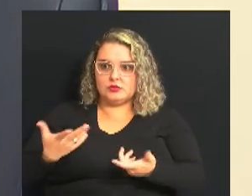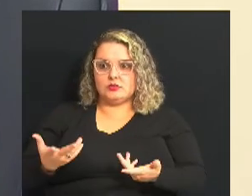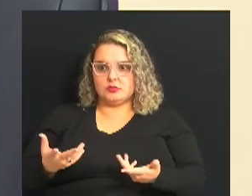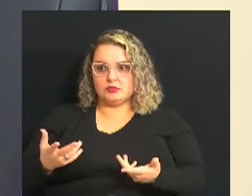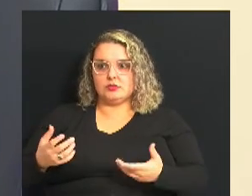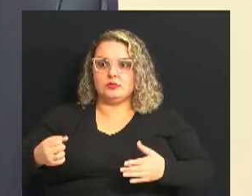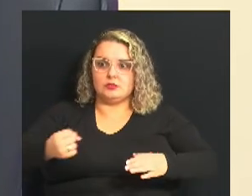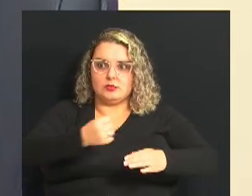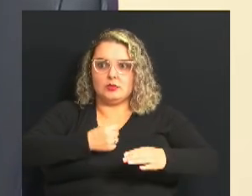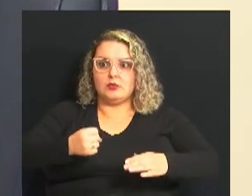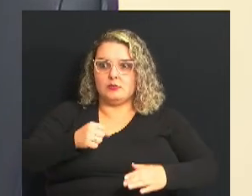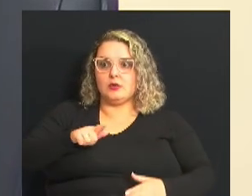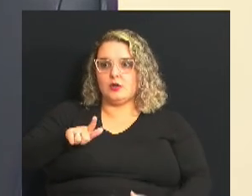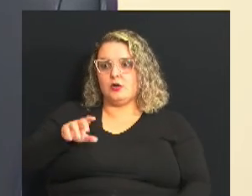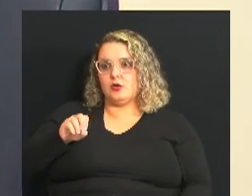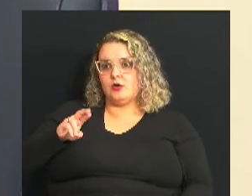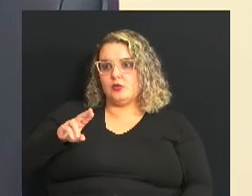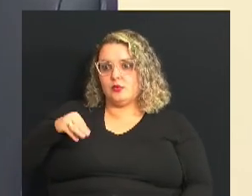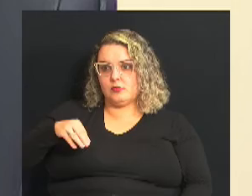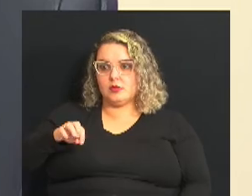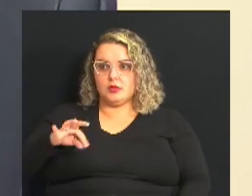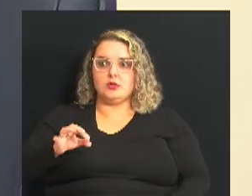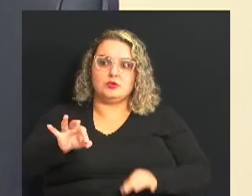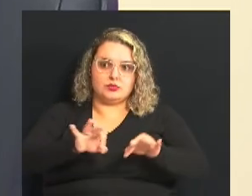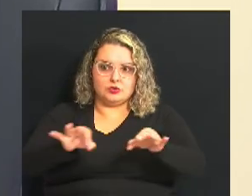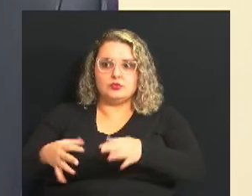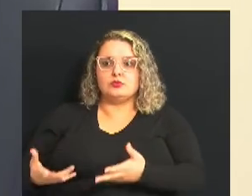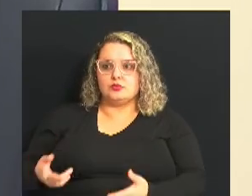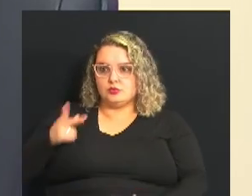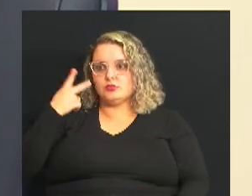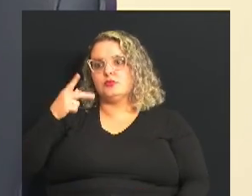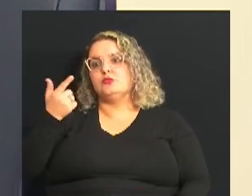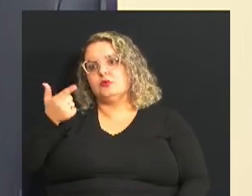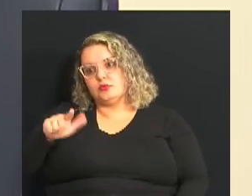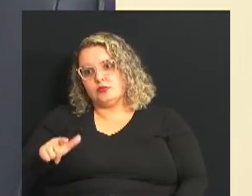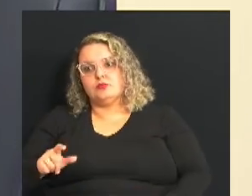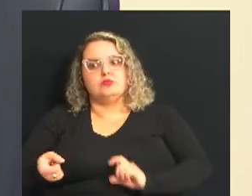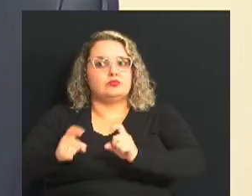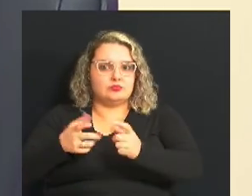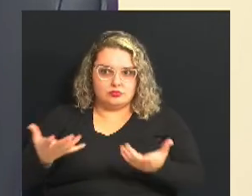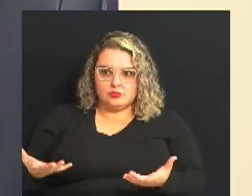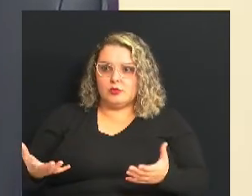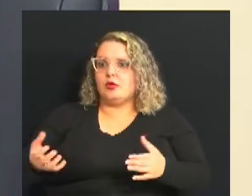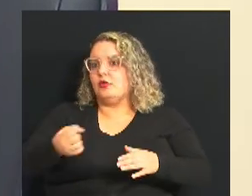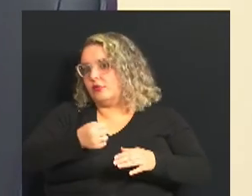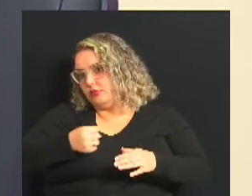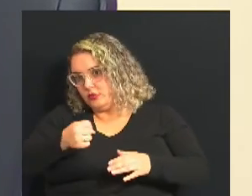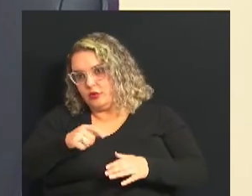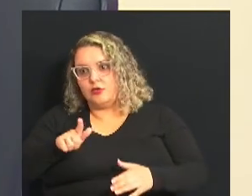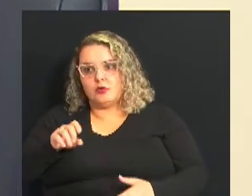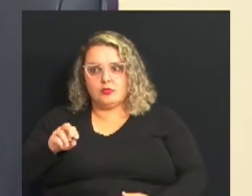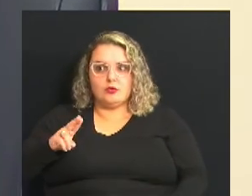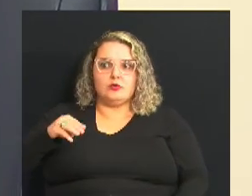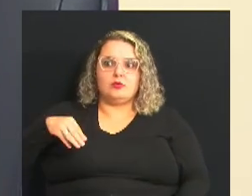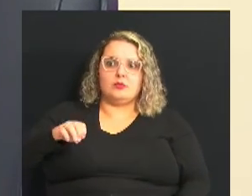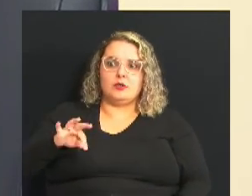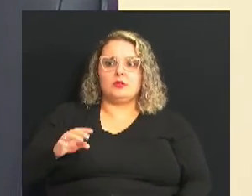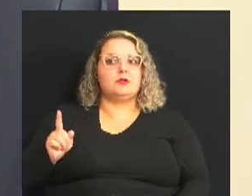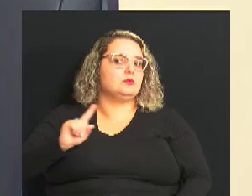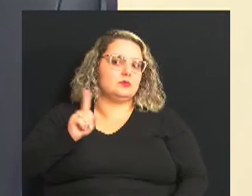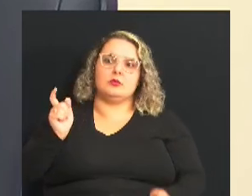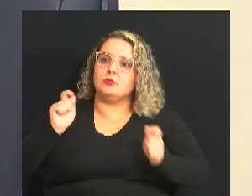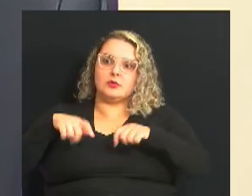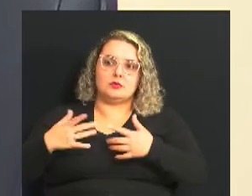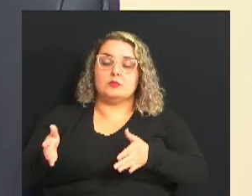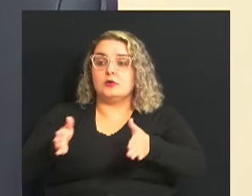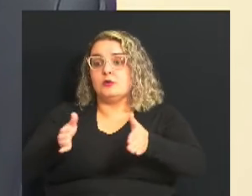cozinha gourmet, onde seria feito os programas, e os vereadores continuariam se reunindo ali, com uma cozinha gourmet à disposição. Não foi possível à época,